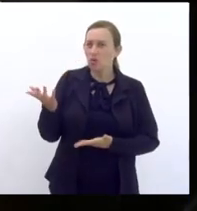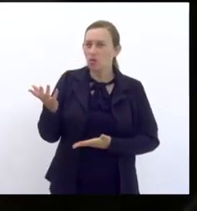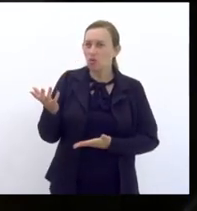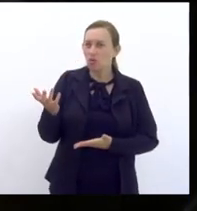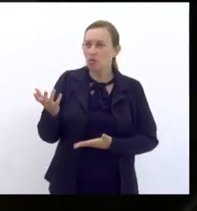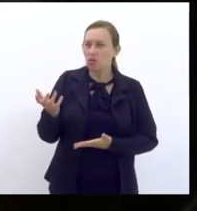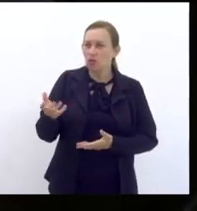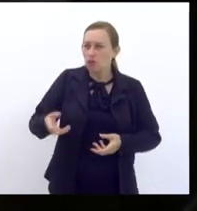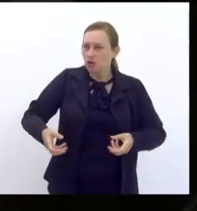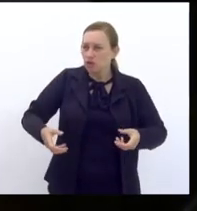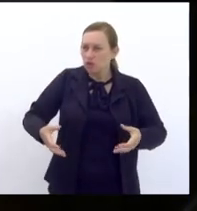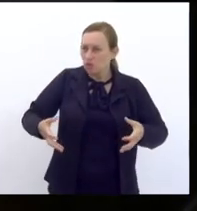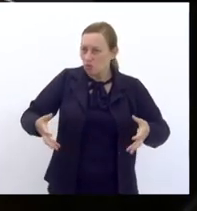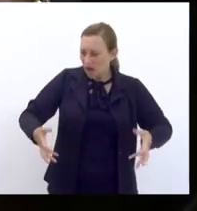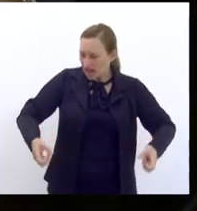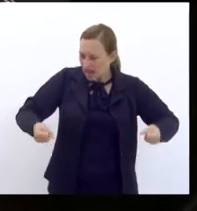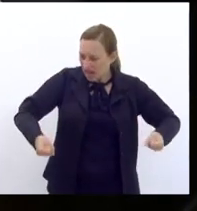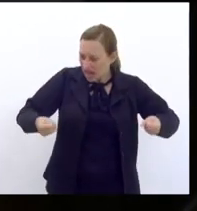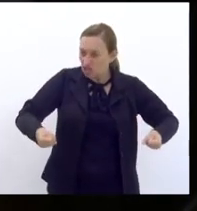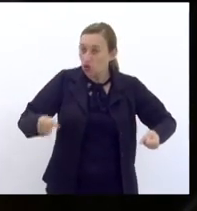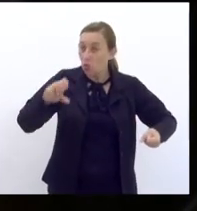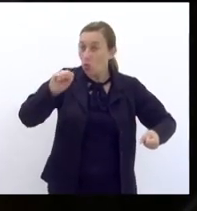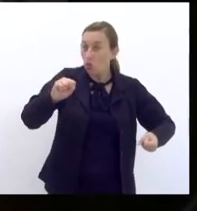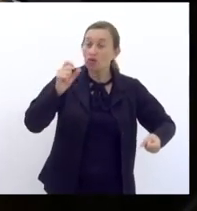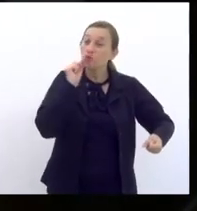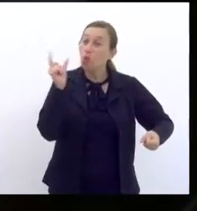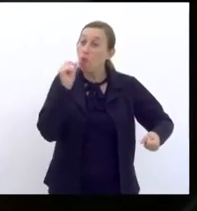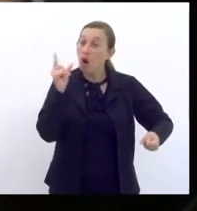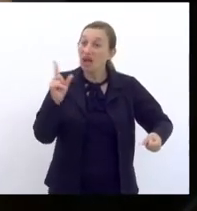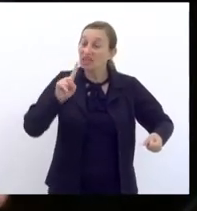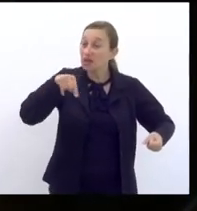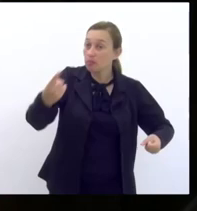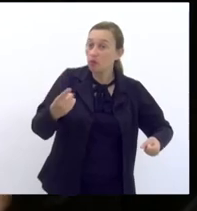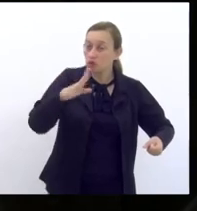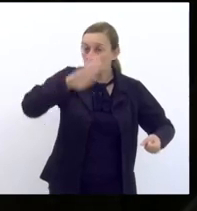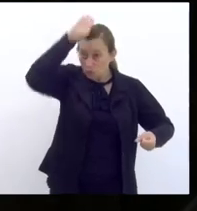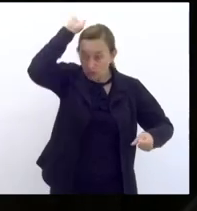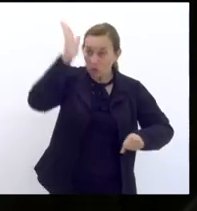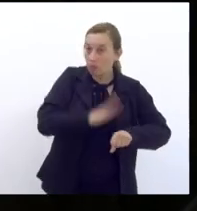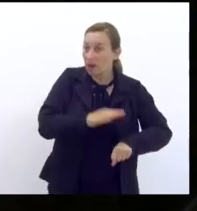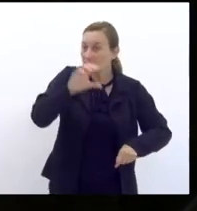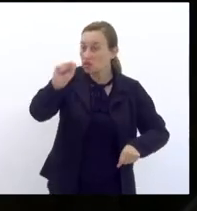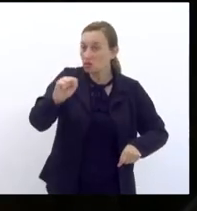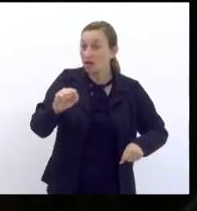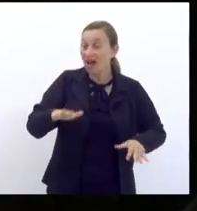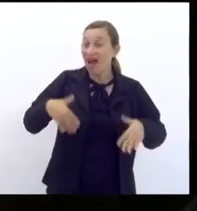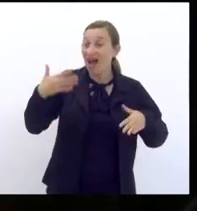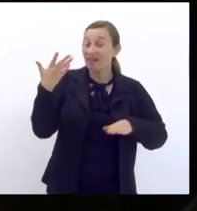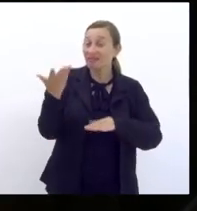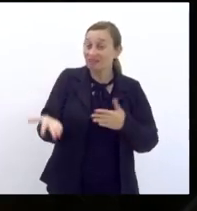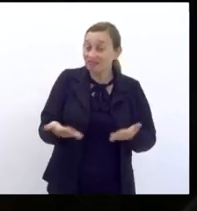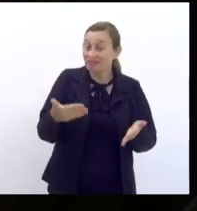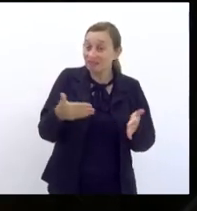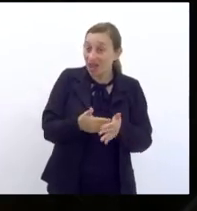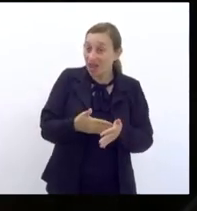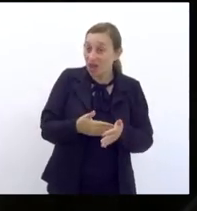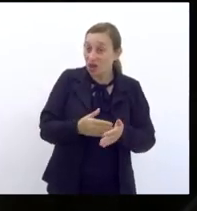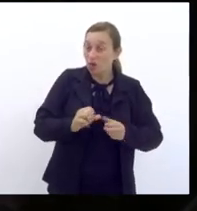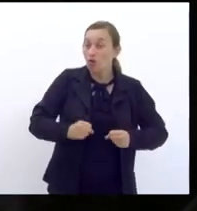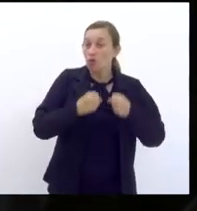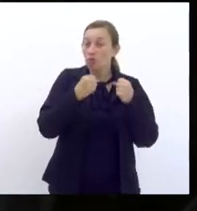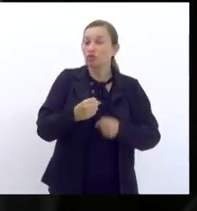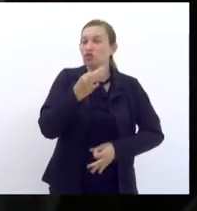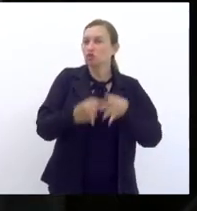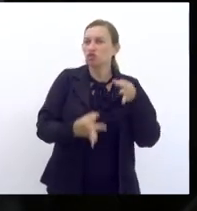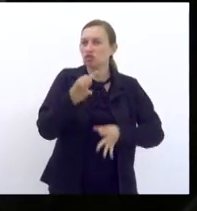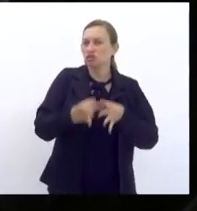pacote uma caixa com oito gatos daqui a pouco veio bombeiro com mais oito até o poder judiciário se equivoca quando determina